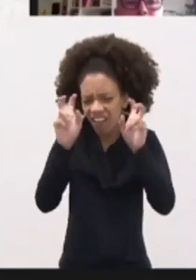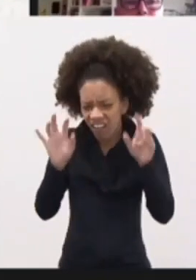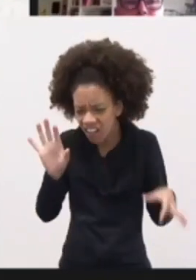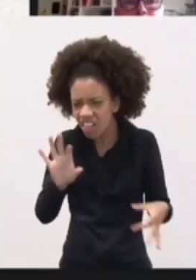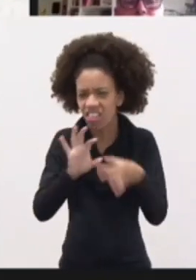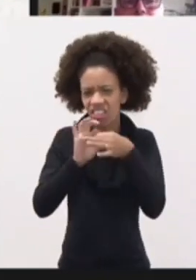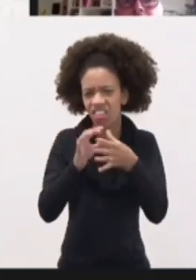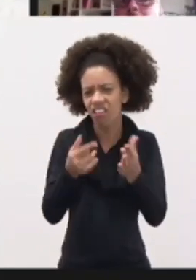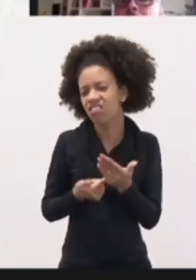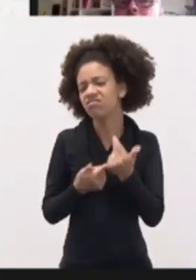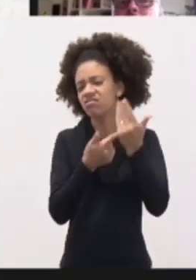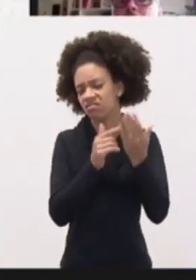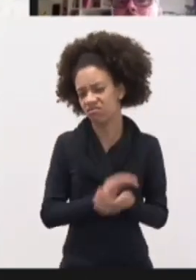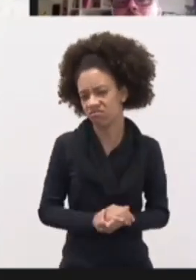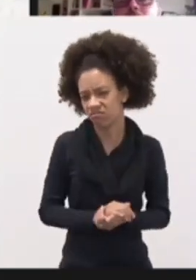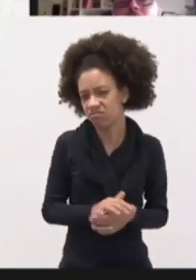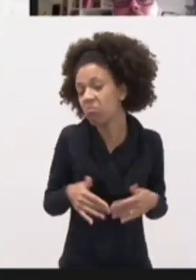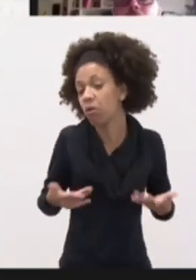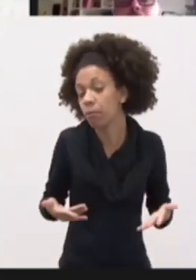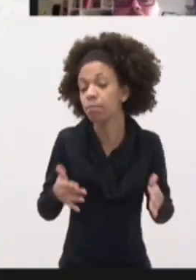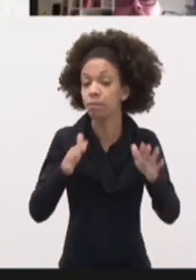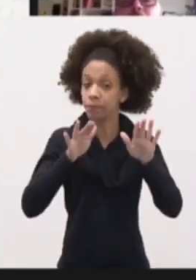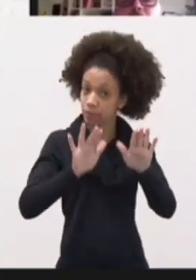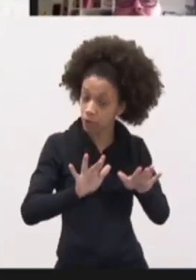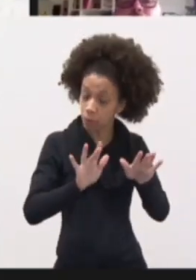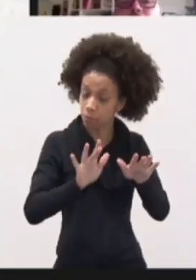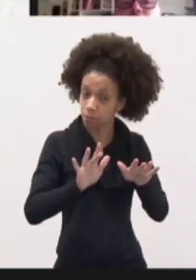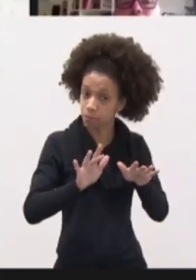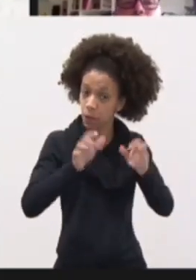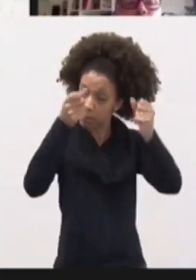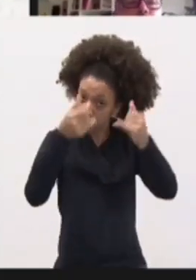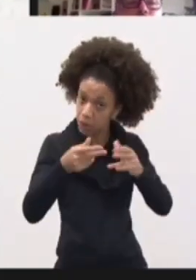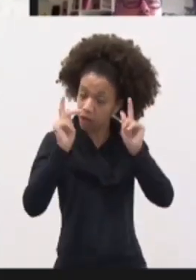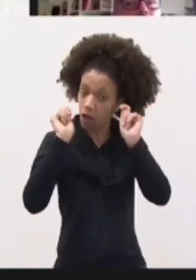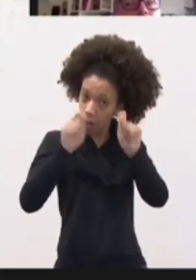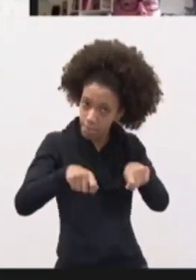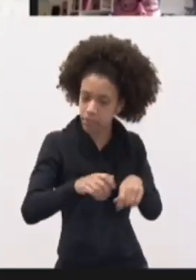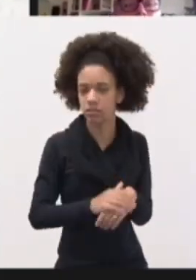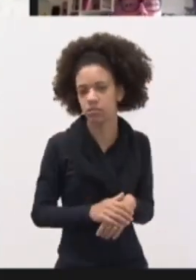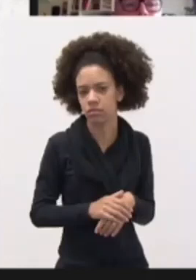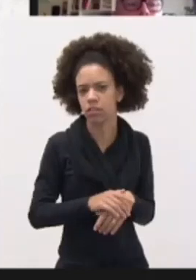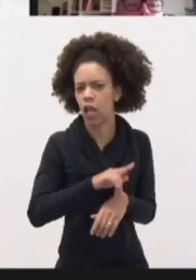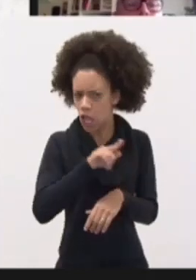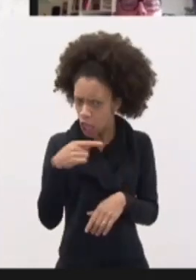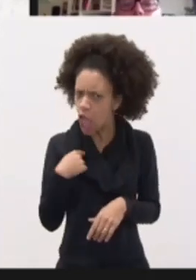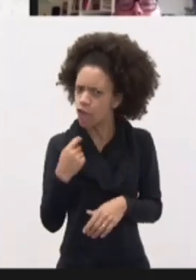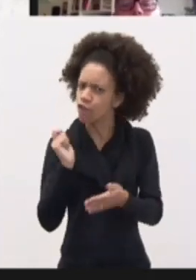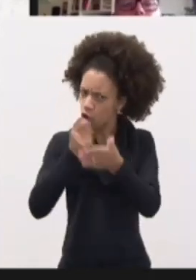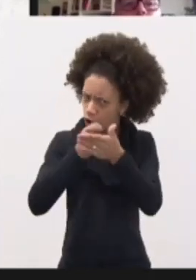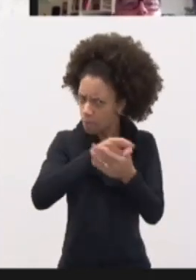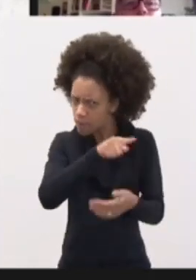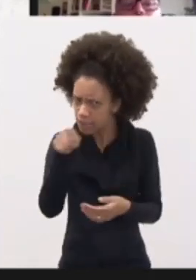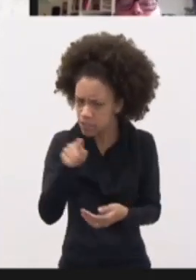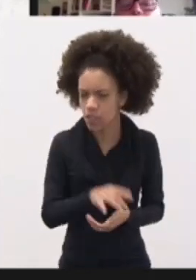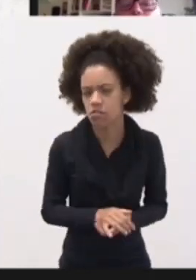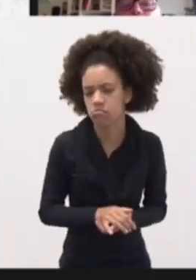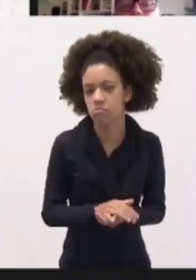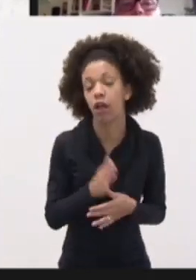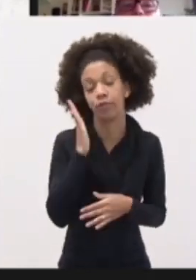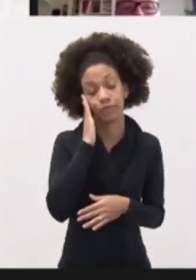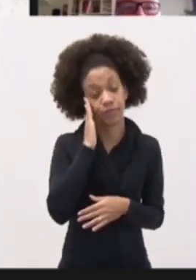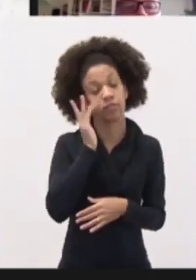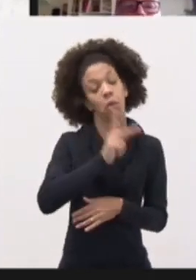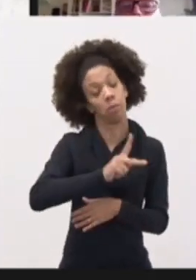digital? E aí, por falar em competência, eu vou cobrar vocês, né? Eu sei que todo